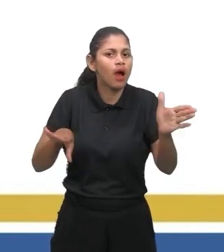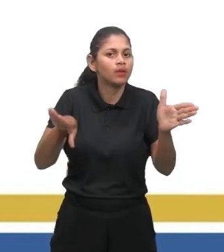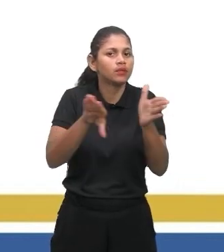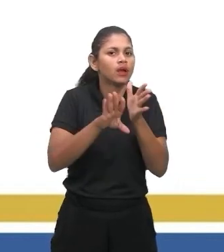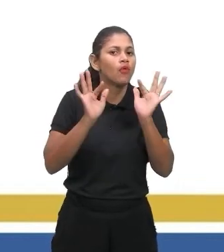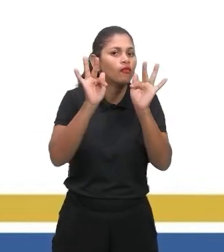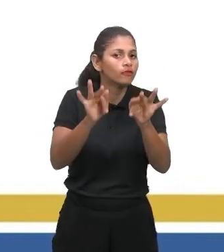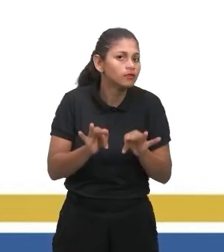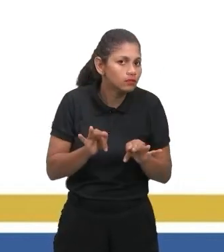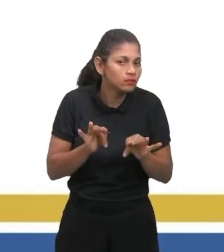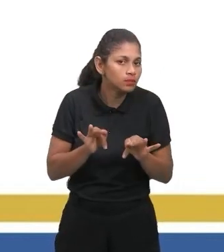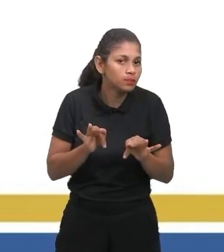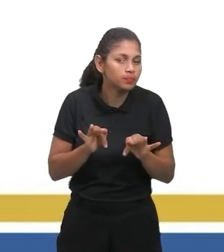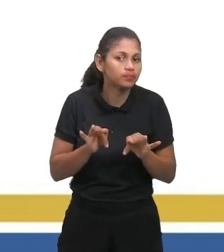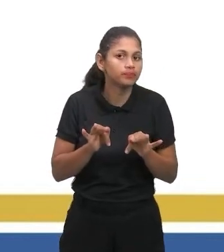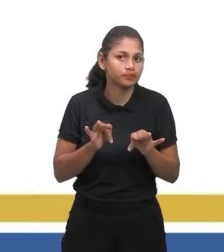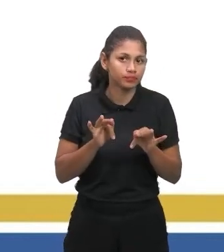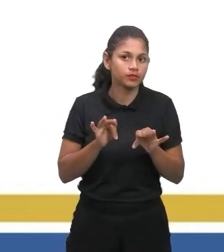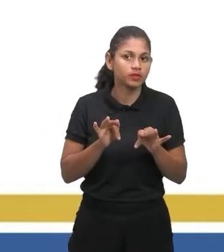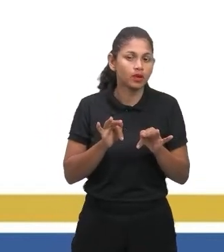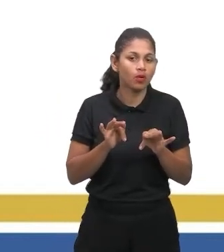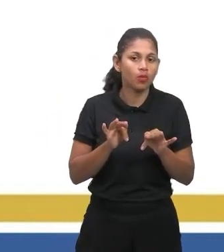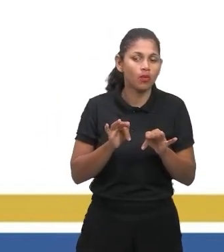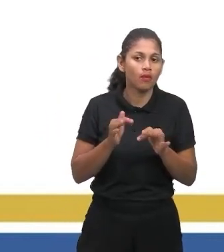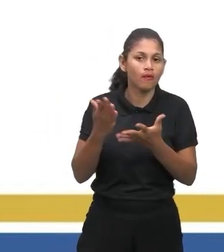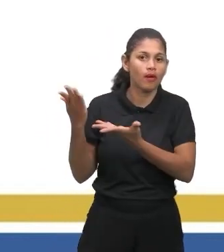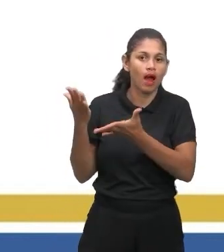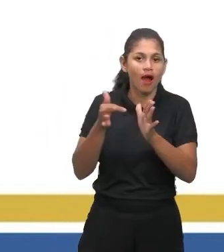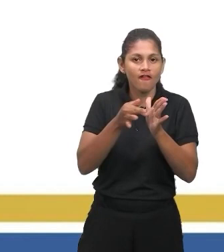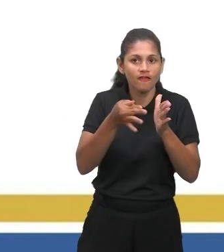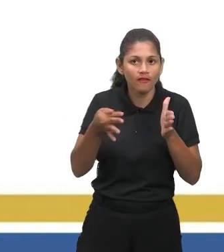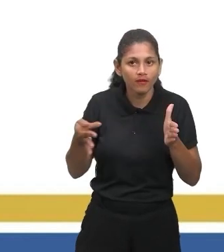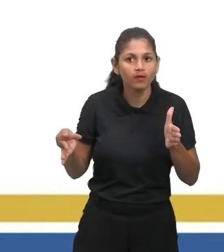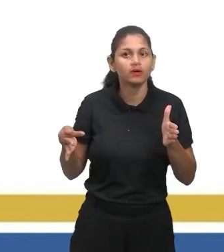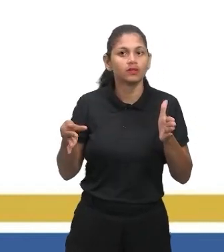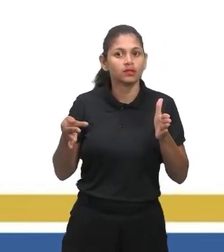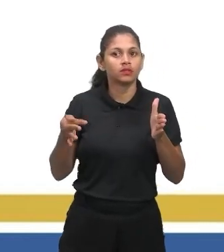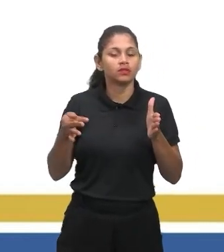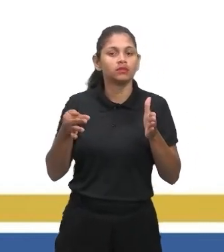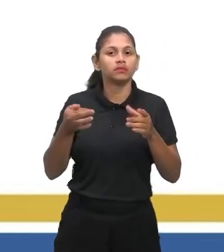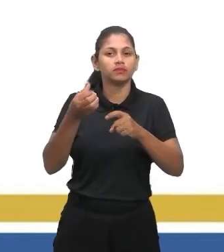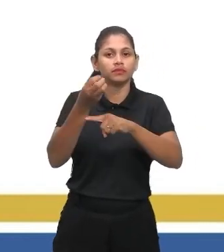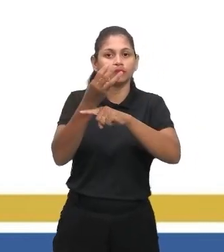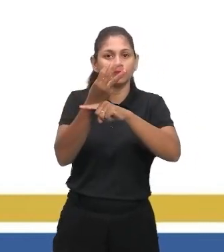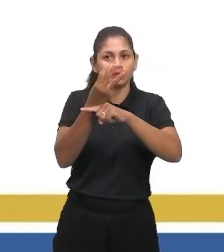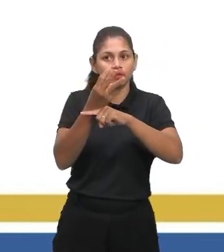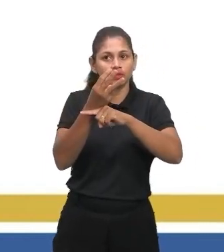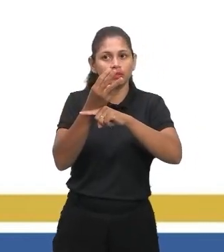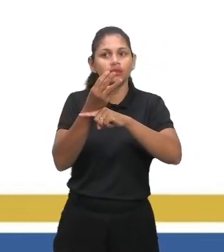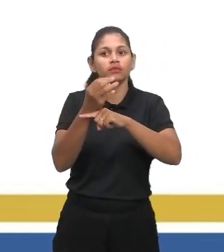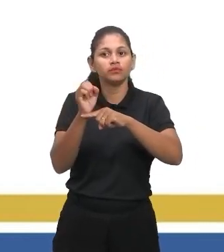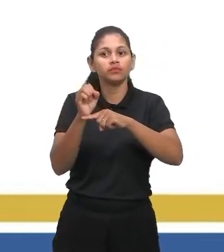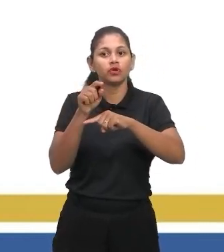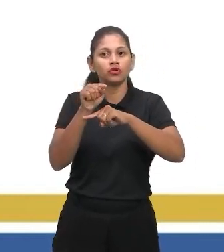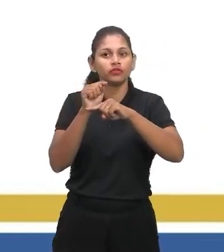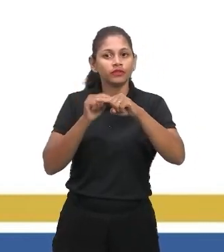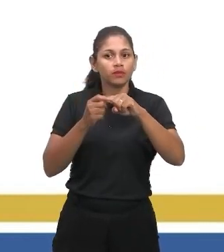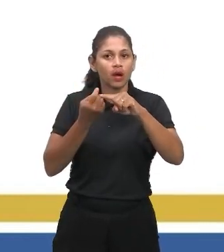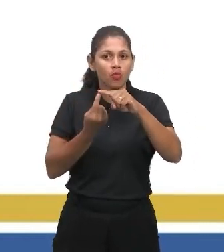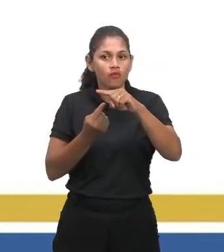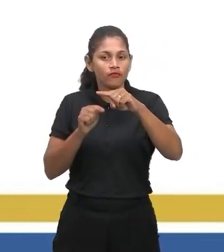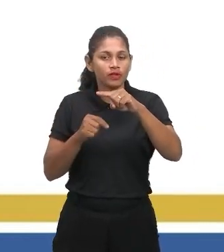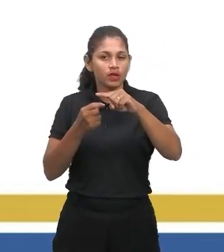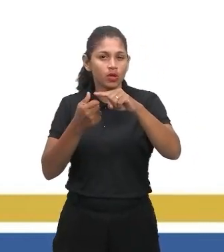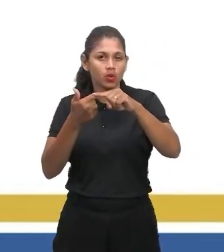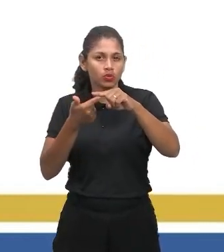ficar em metros, divide 3.000 para 1,25, isso aqui vai nos dar um total de 2.400 segundos. Ah,